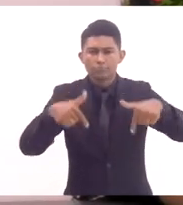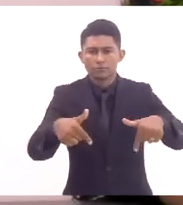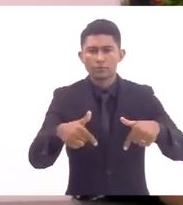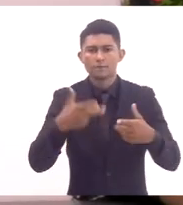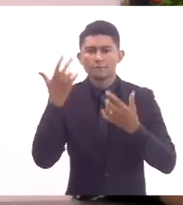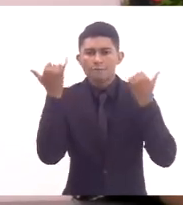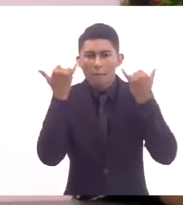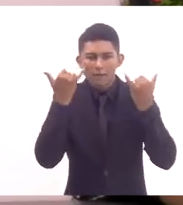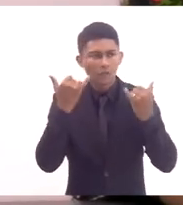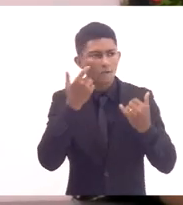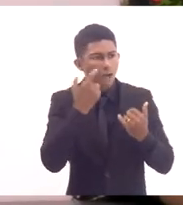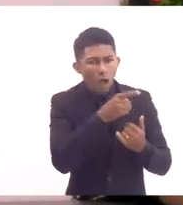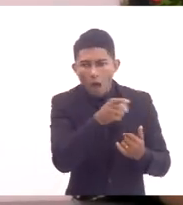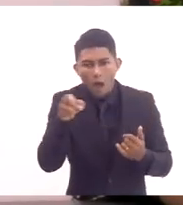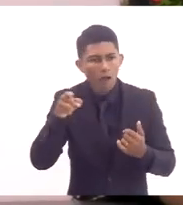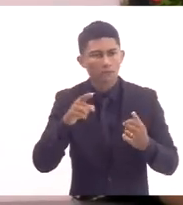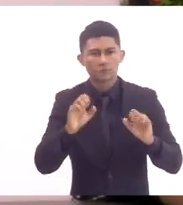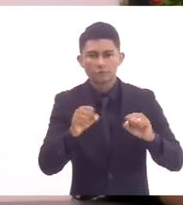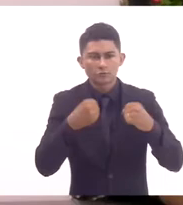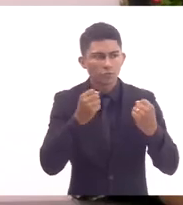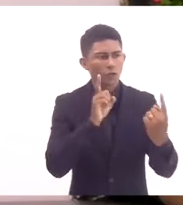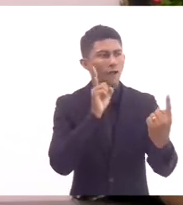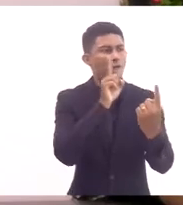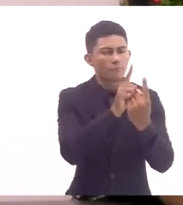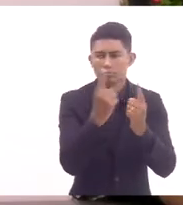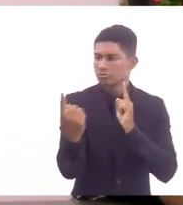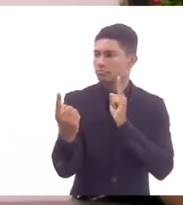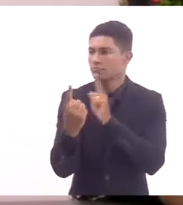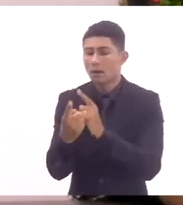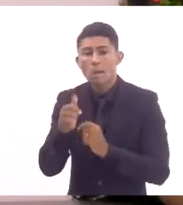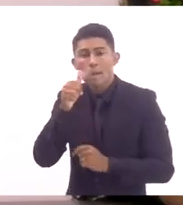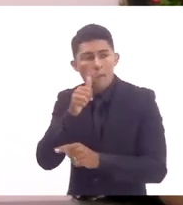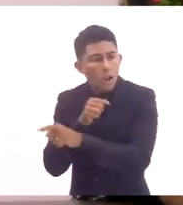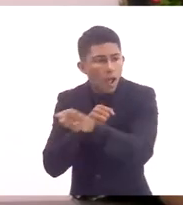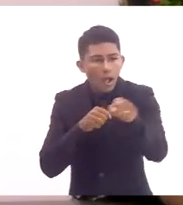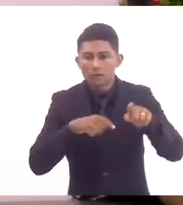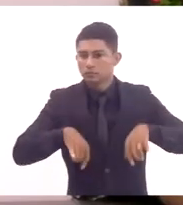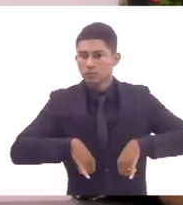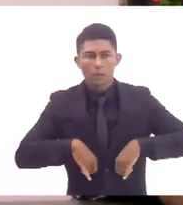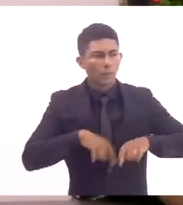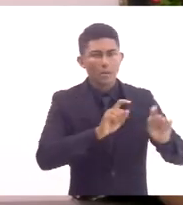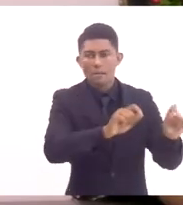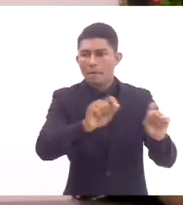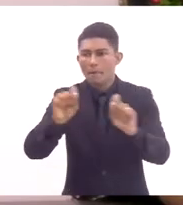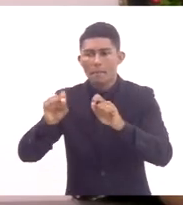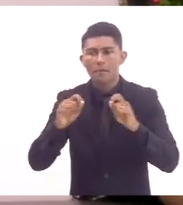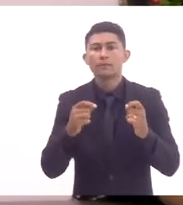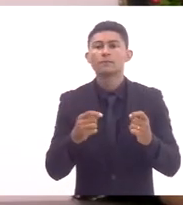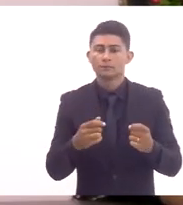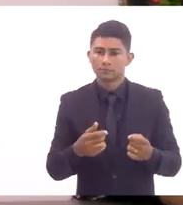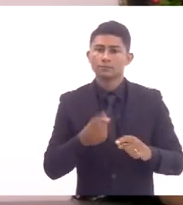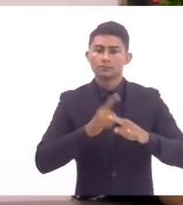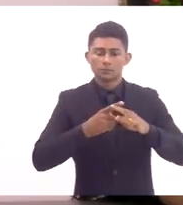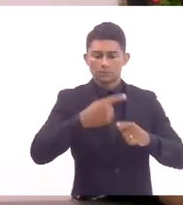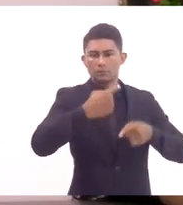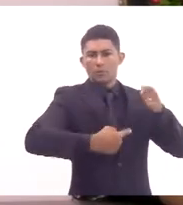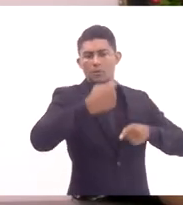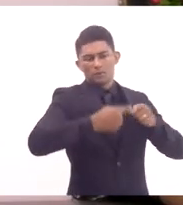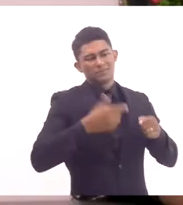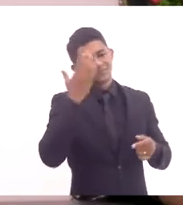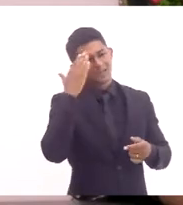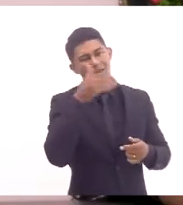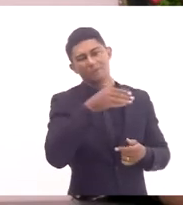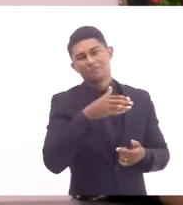desses dados tá vendo principalmente Quais são as mulheres impactadas pela deficiência na política